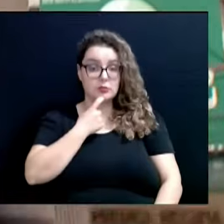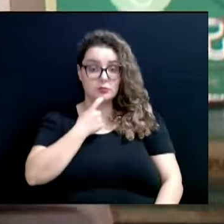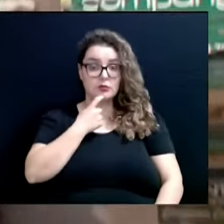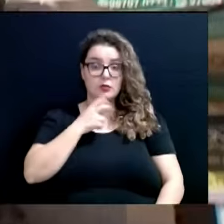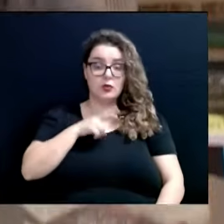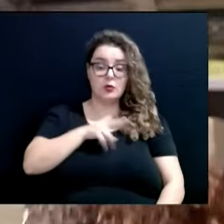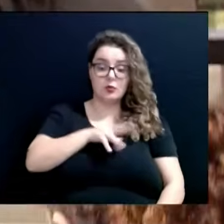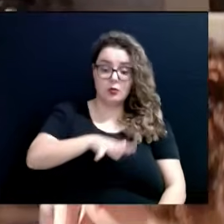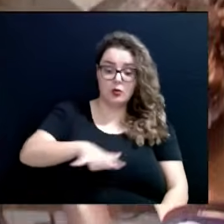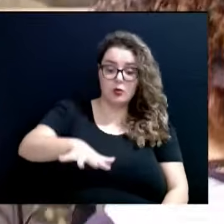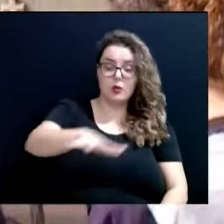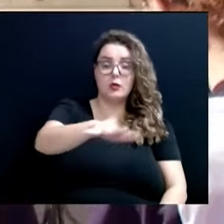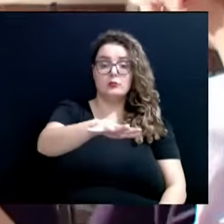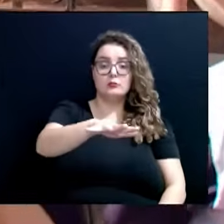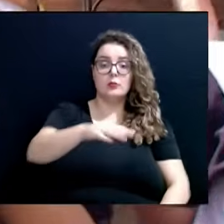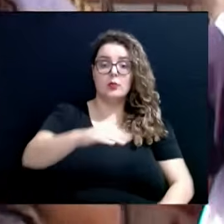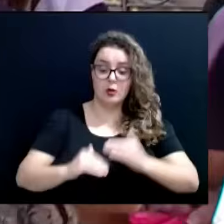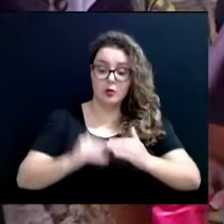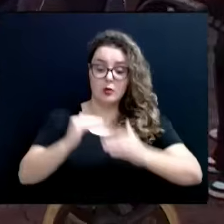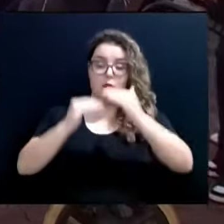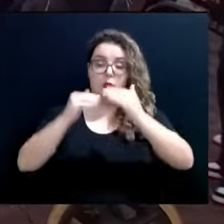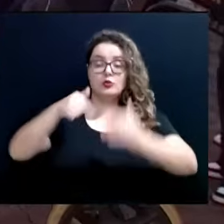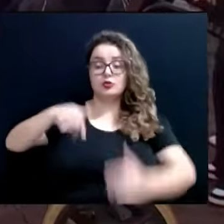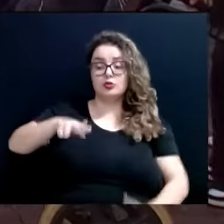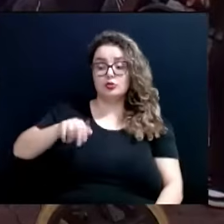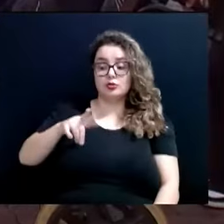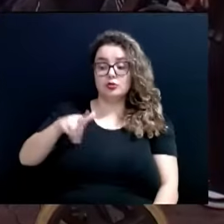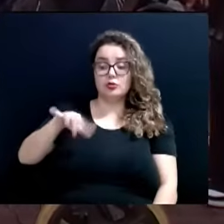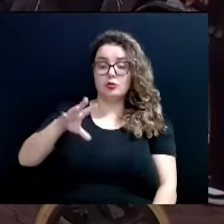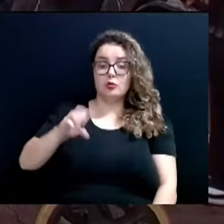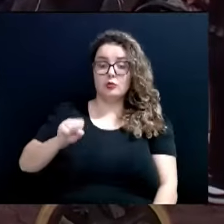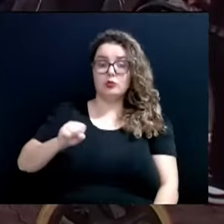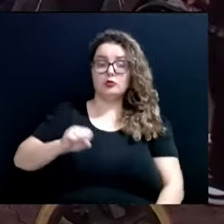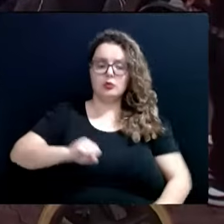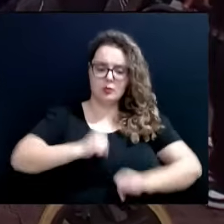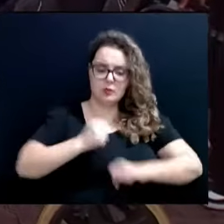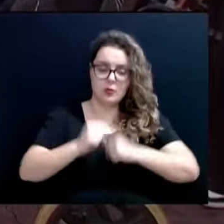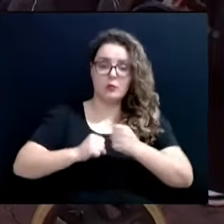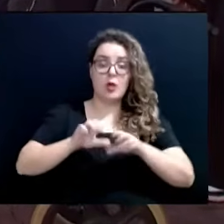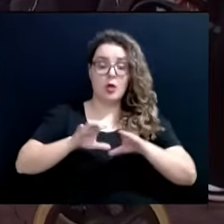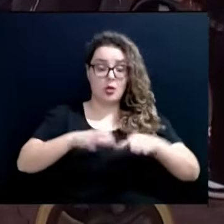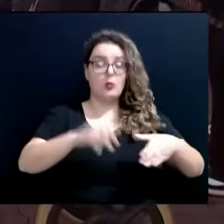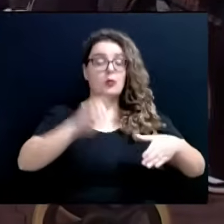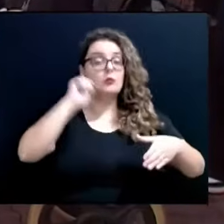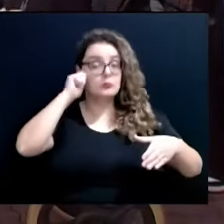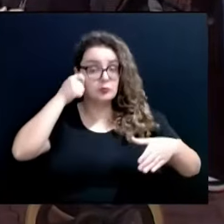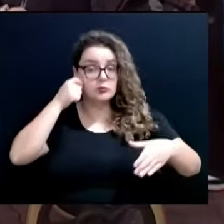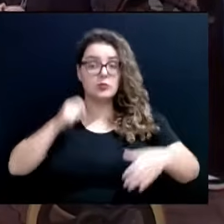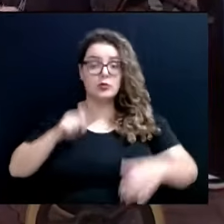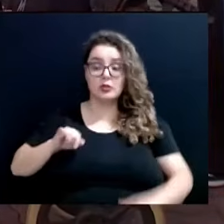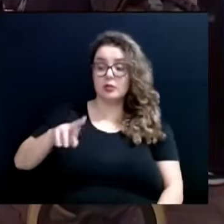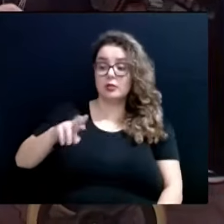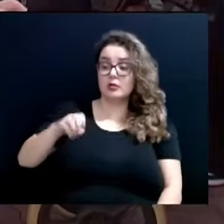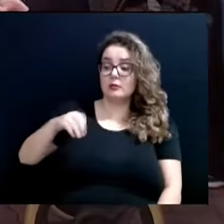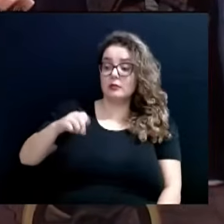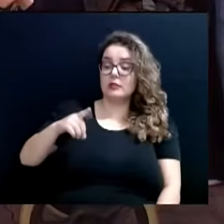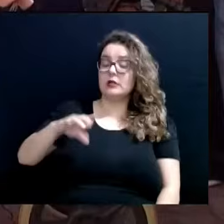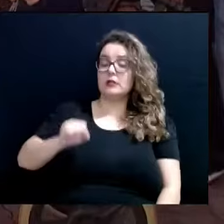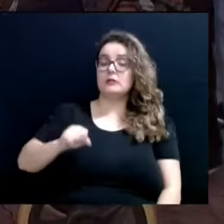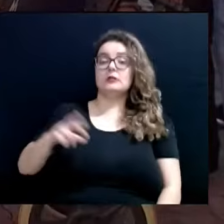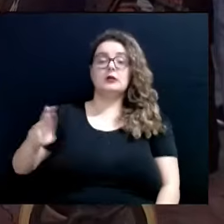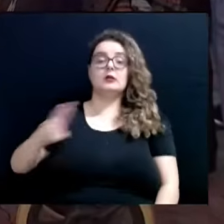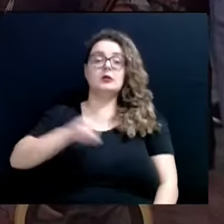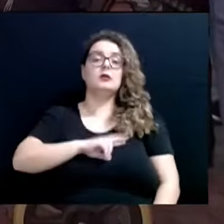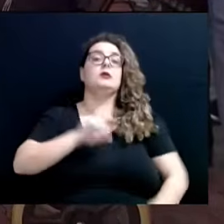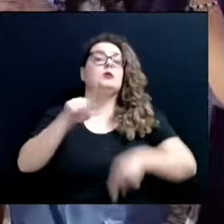ainda a formação de quilombos, revoltas, clubes negros e irmandades religiosas, entre outros